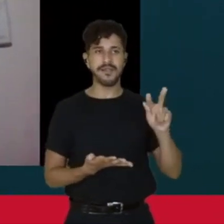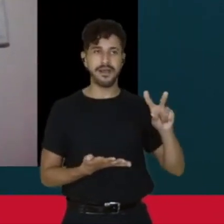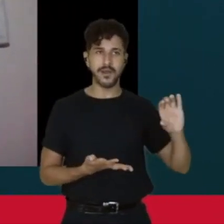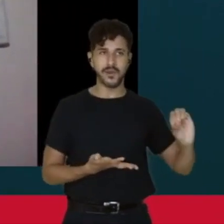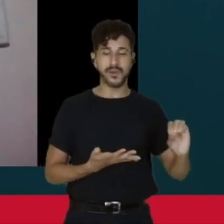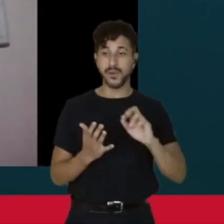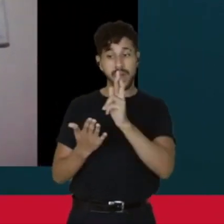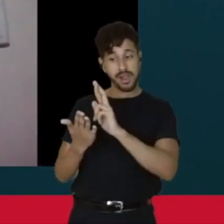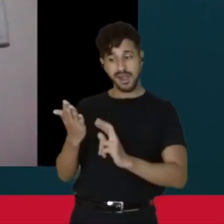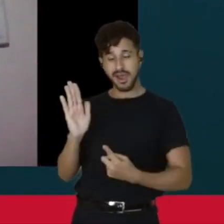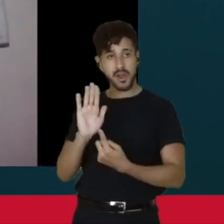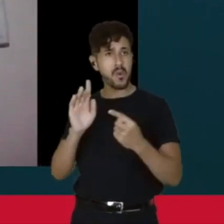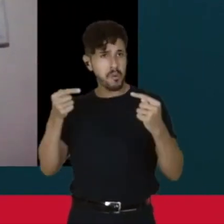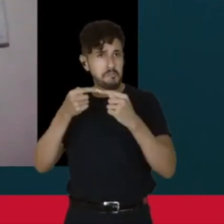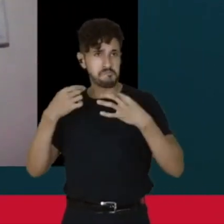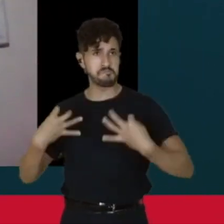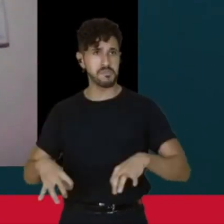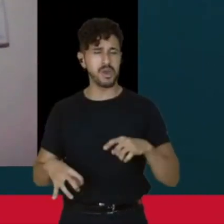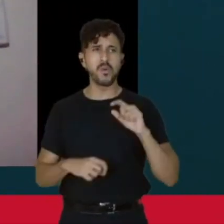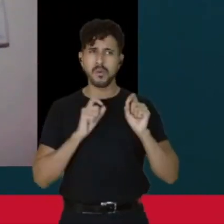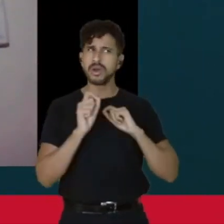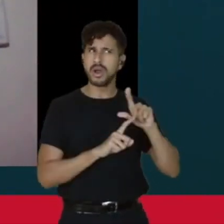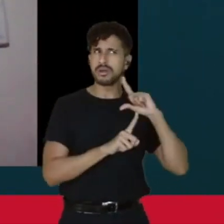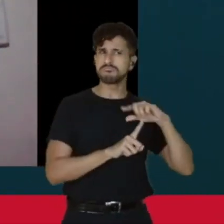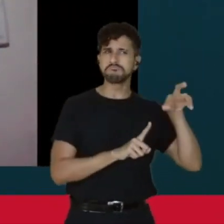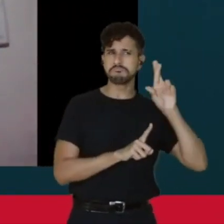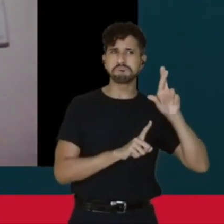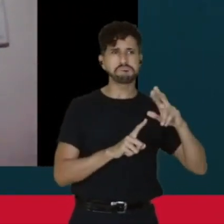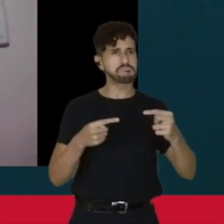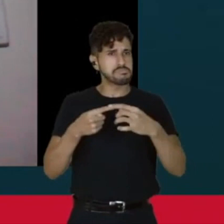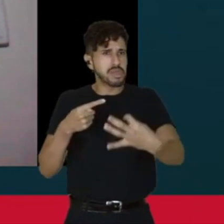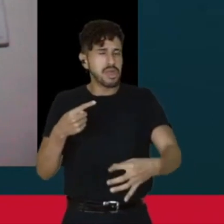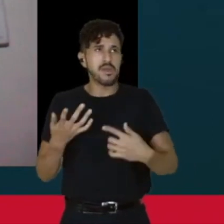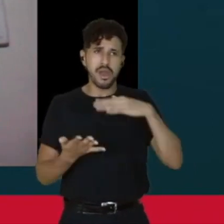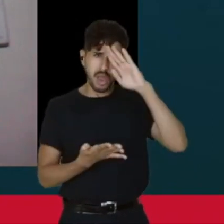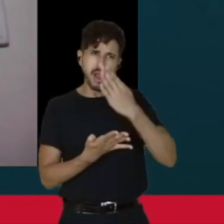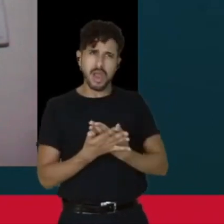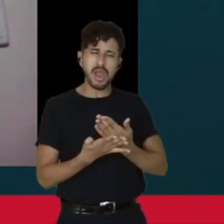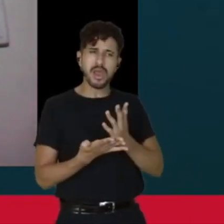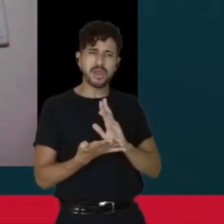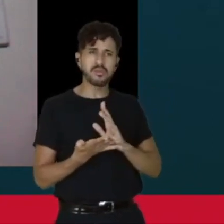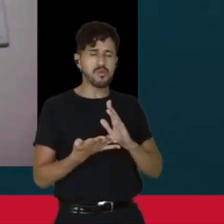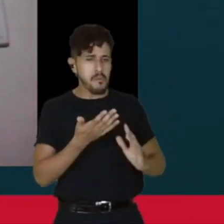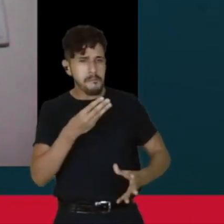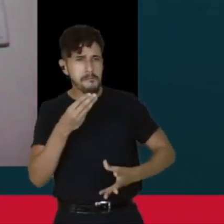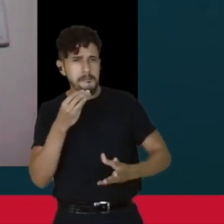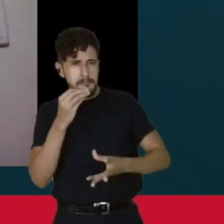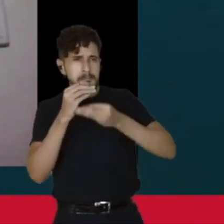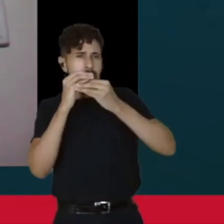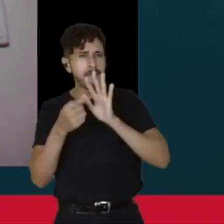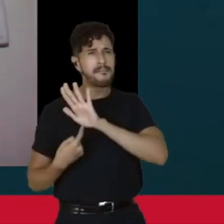O relatório atende bastante à minha expectativa. Eu acho que ele reflete, ele trouxe, né, o que